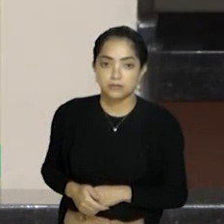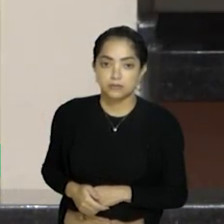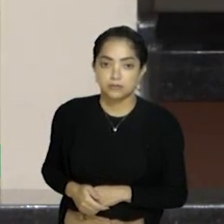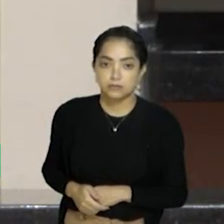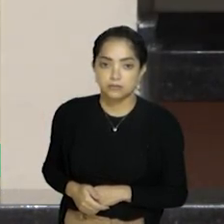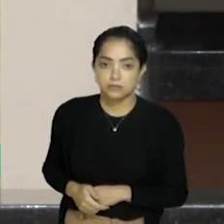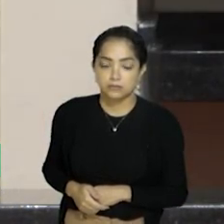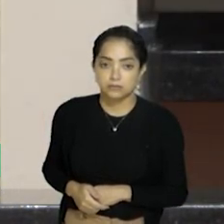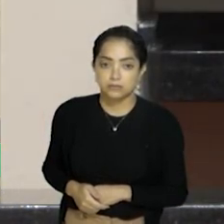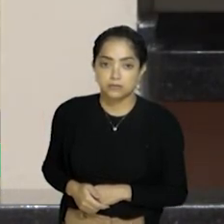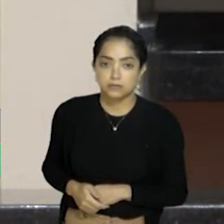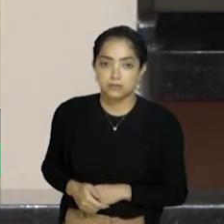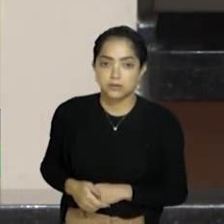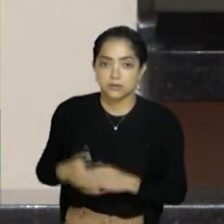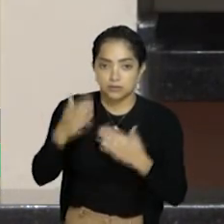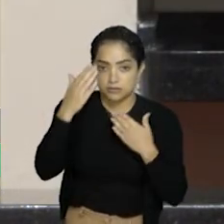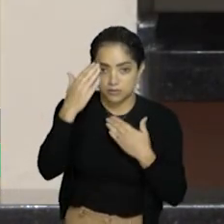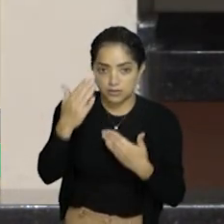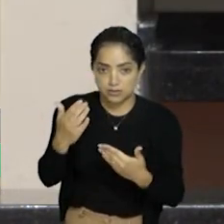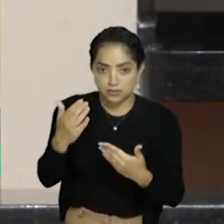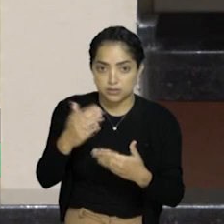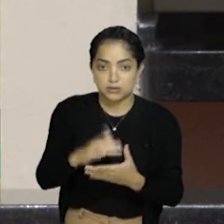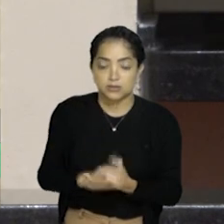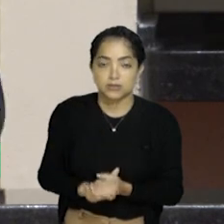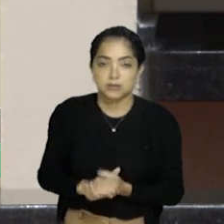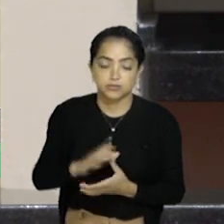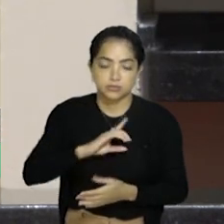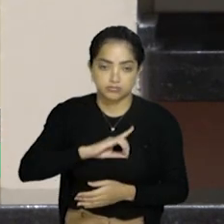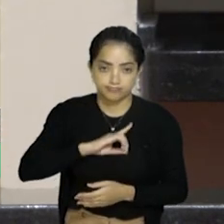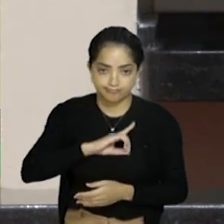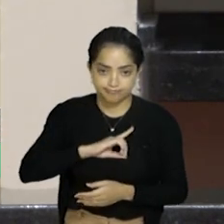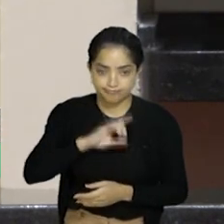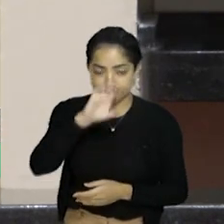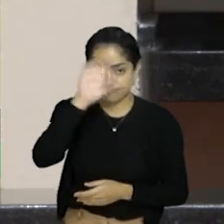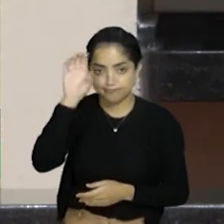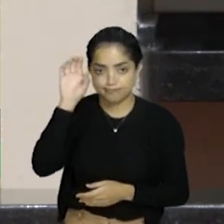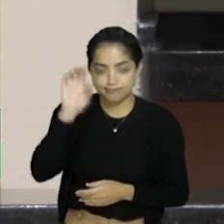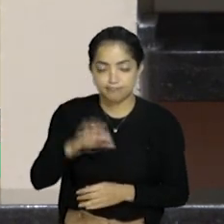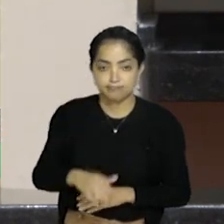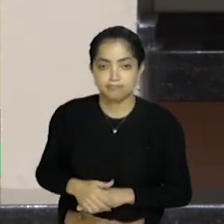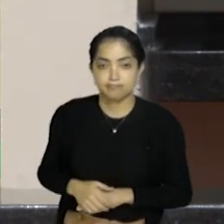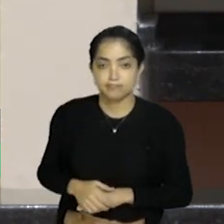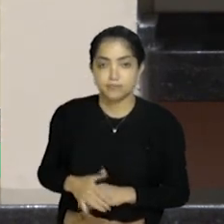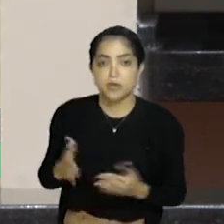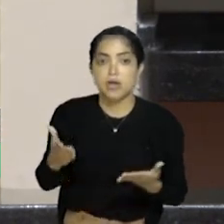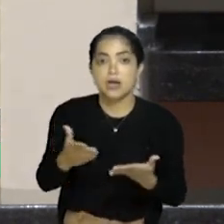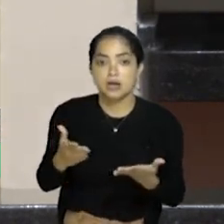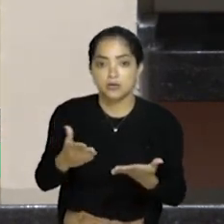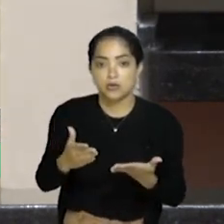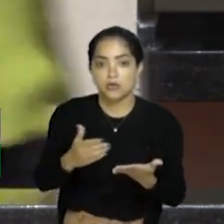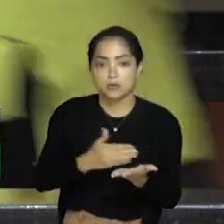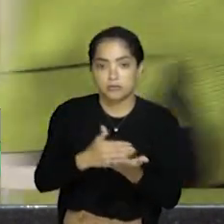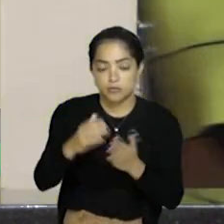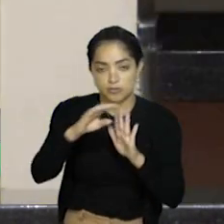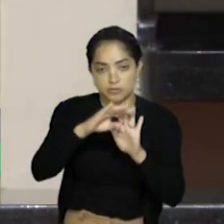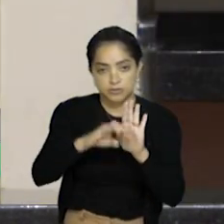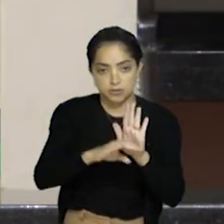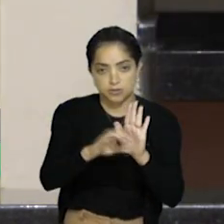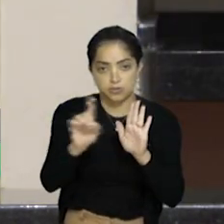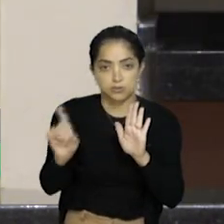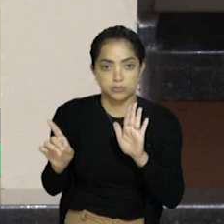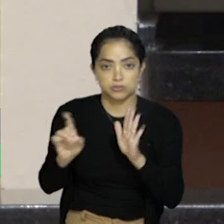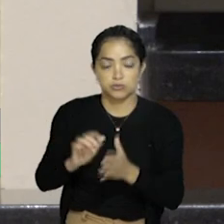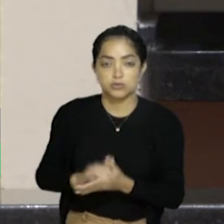agradeço delegado Deputado Egídio passamos a ordem do dia